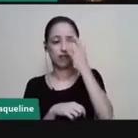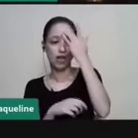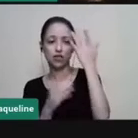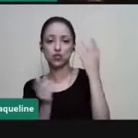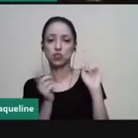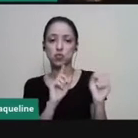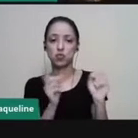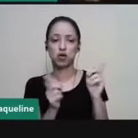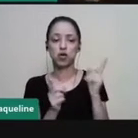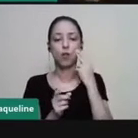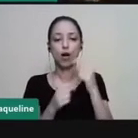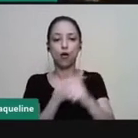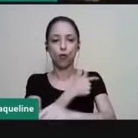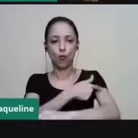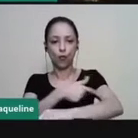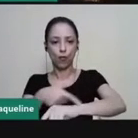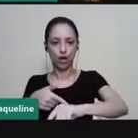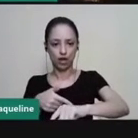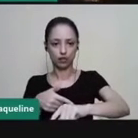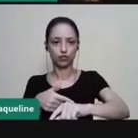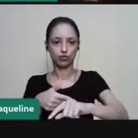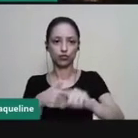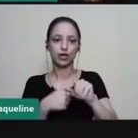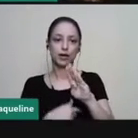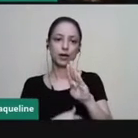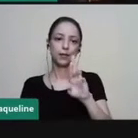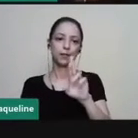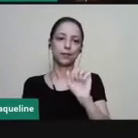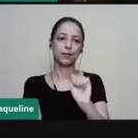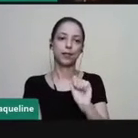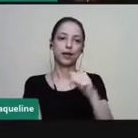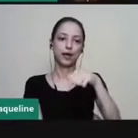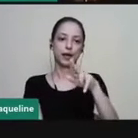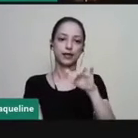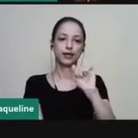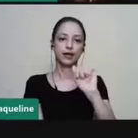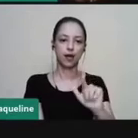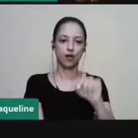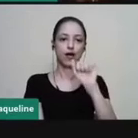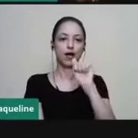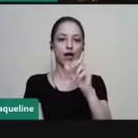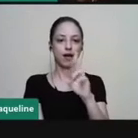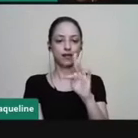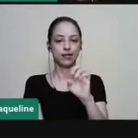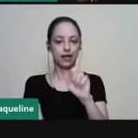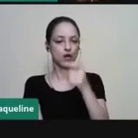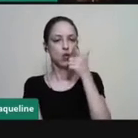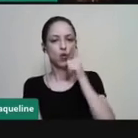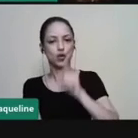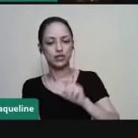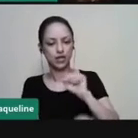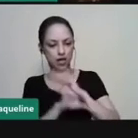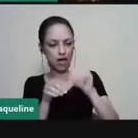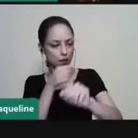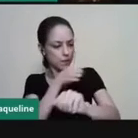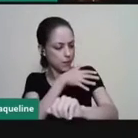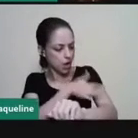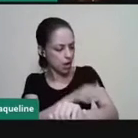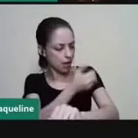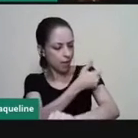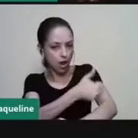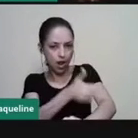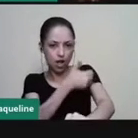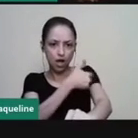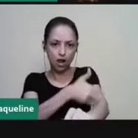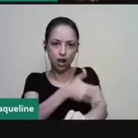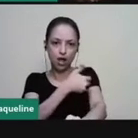o braço, então a artéria braquial, você consegue visualizar exatamente o diâmetro do vaso da artéria, então você consegue identificar muito certinho